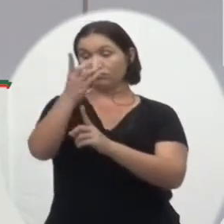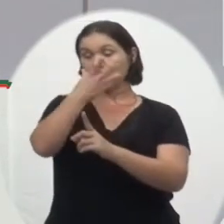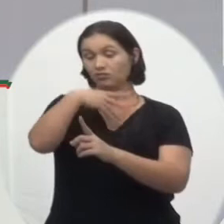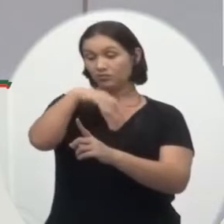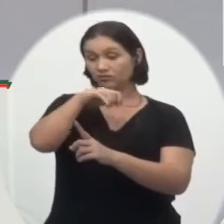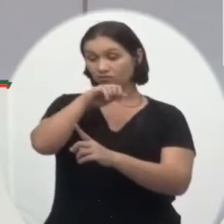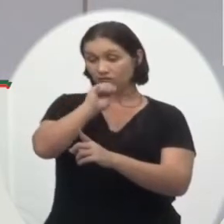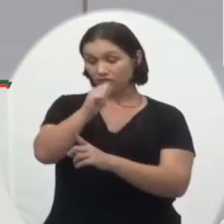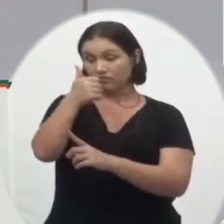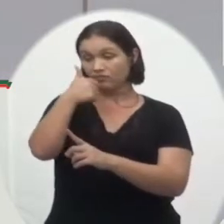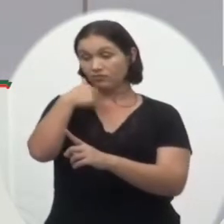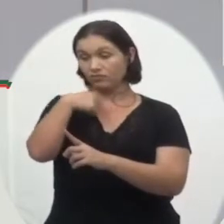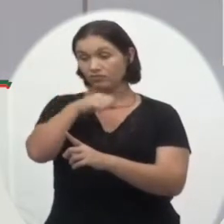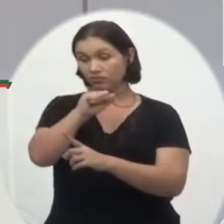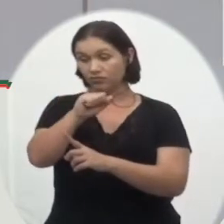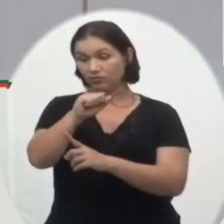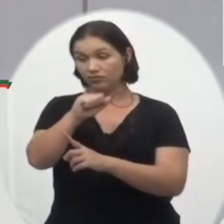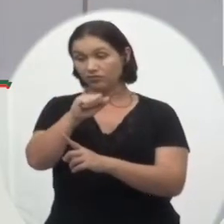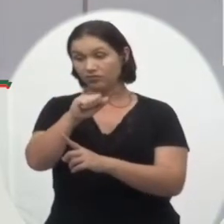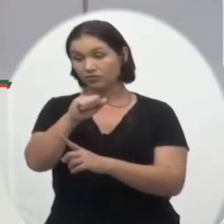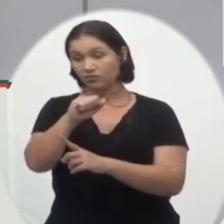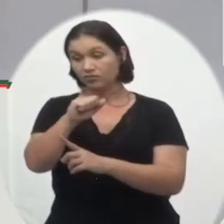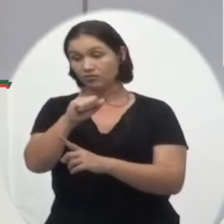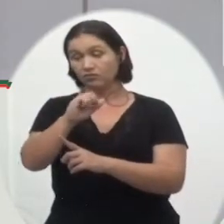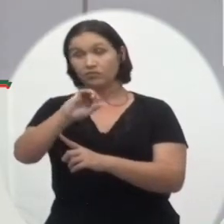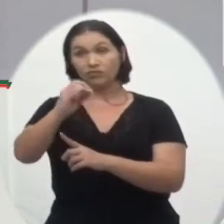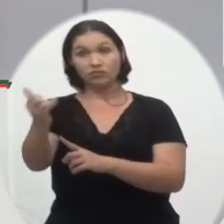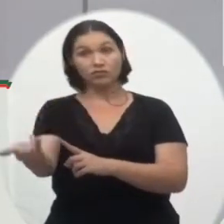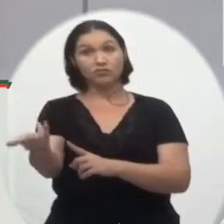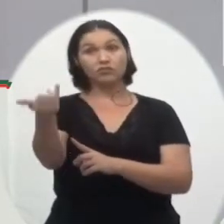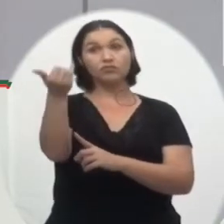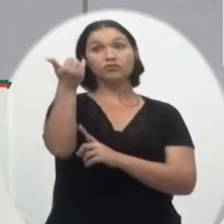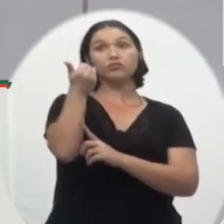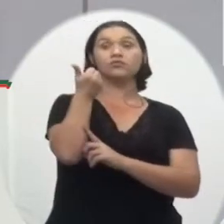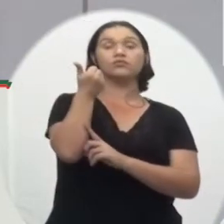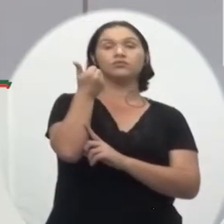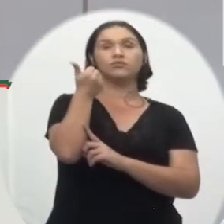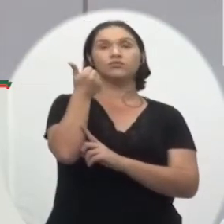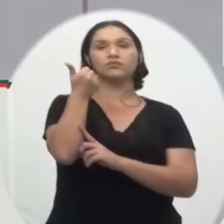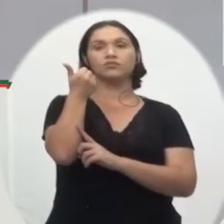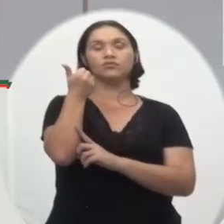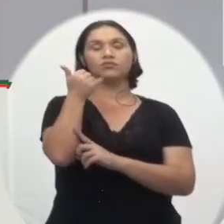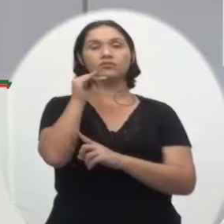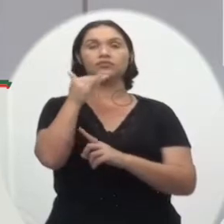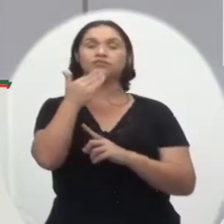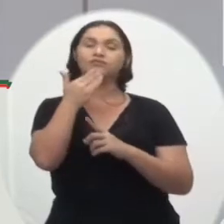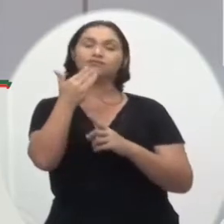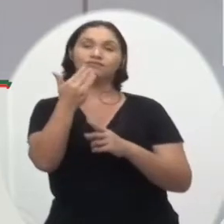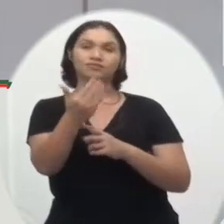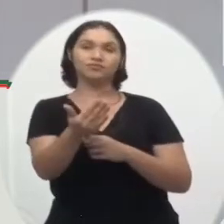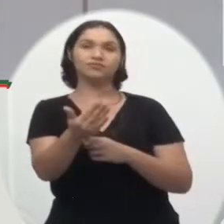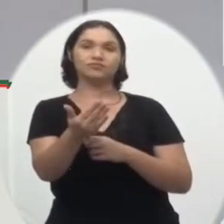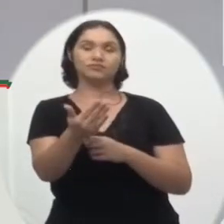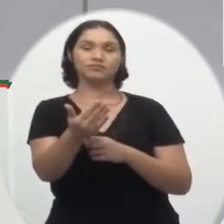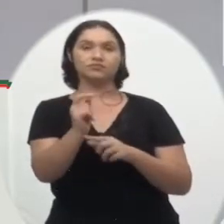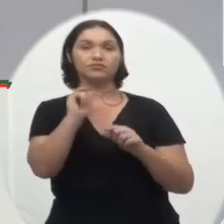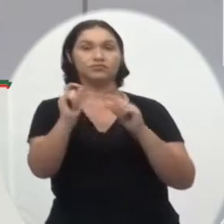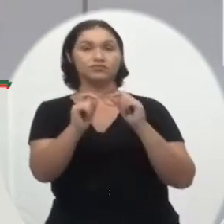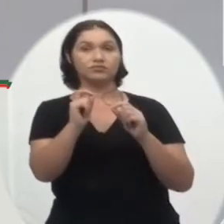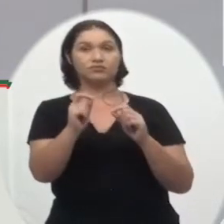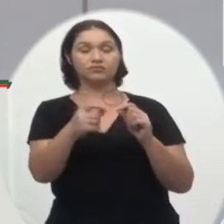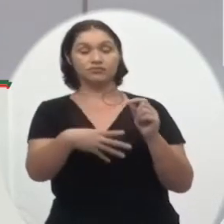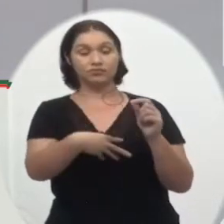que ligam para nós ou procuram a nossa entidade, a nossa igreja, com o pensamento, o intuito de colocar os seus